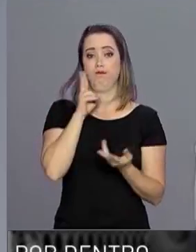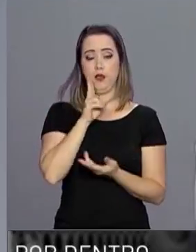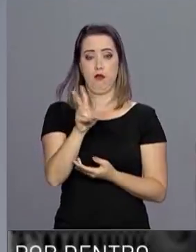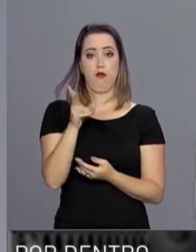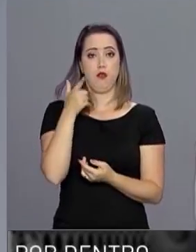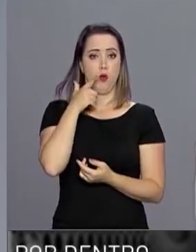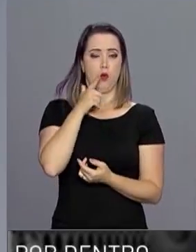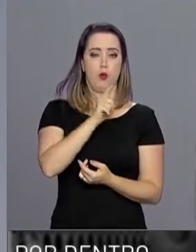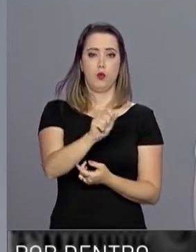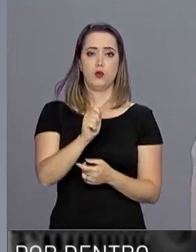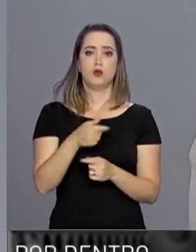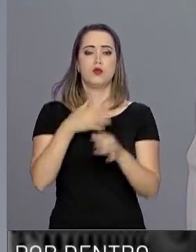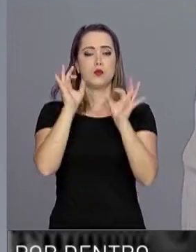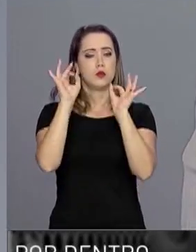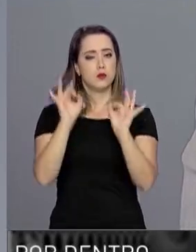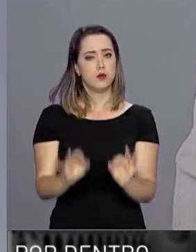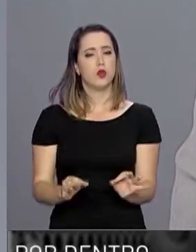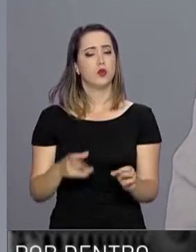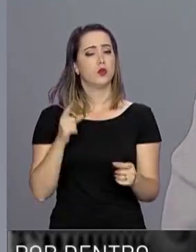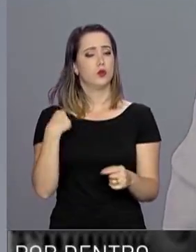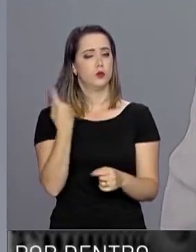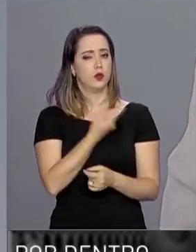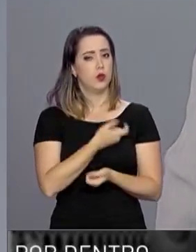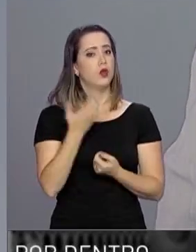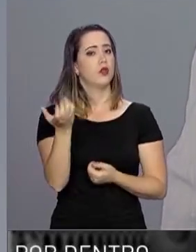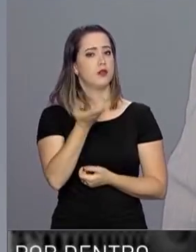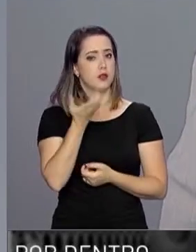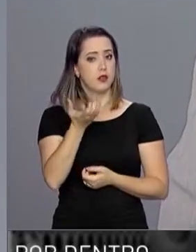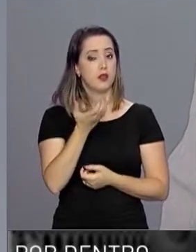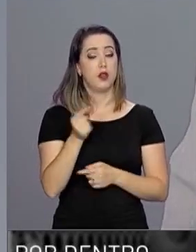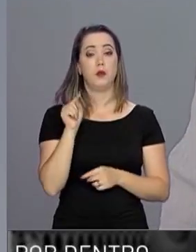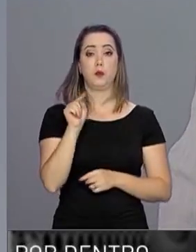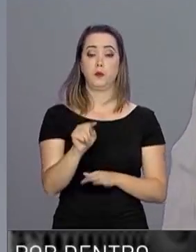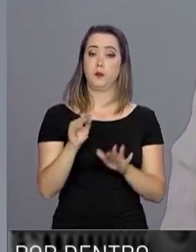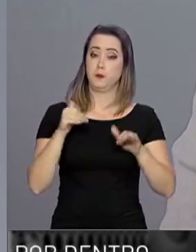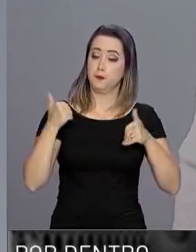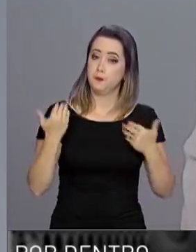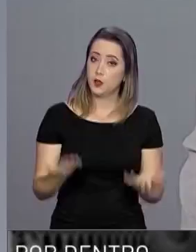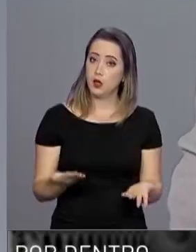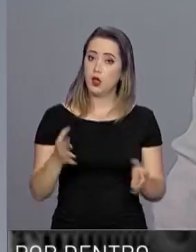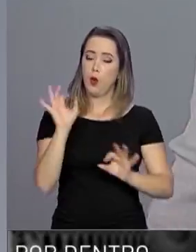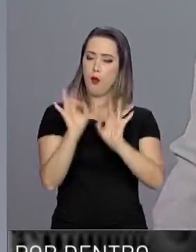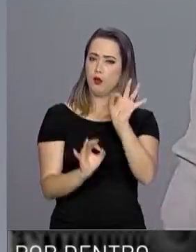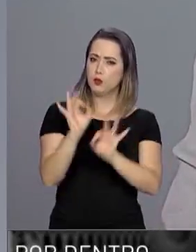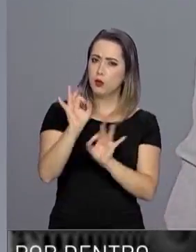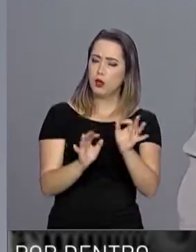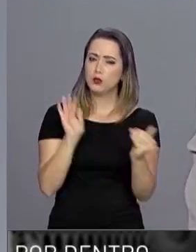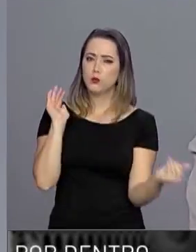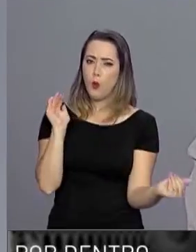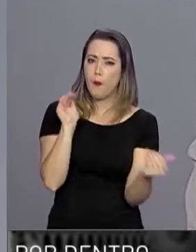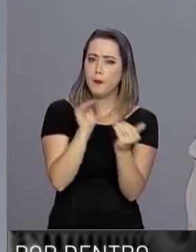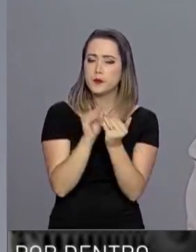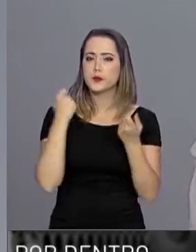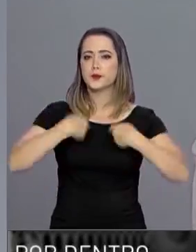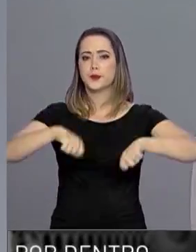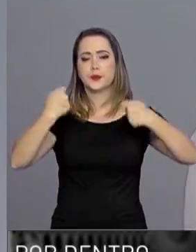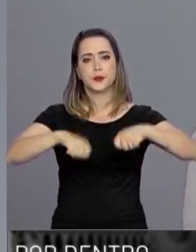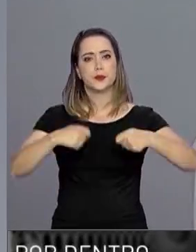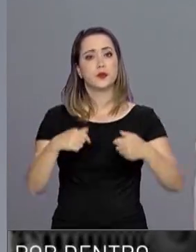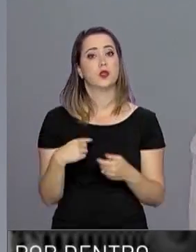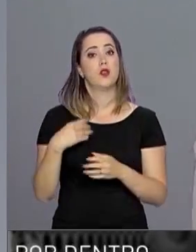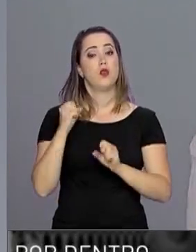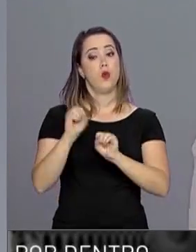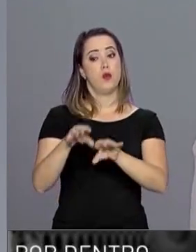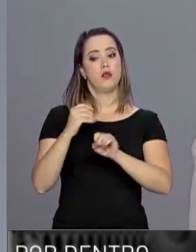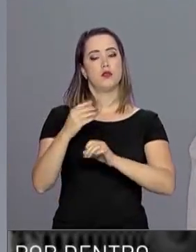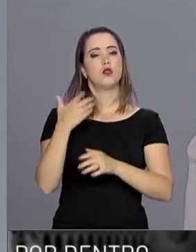conseguir alcançar exatamente aquilo que a gente deseja. Dessa forma, com planejamento, com foco naquilo que se deseja, a